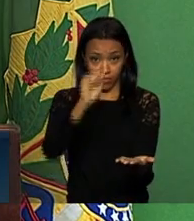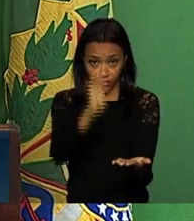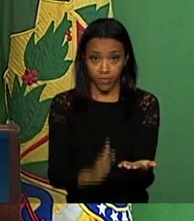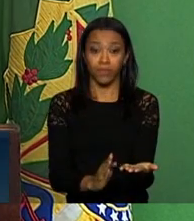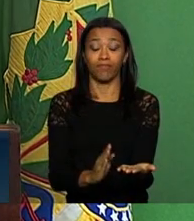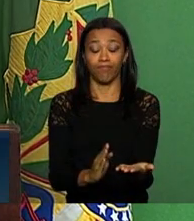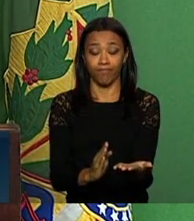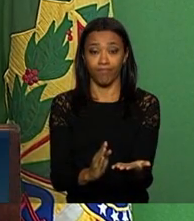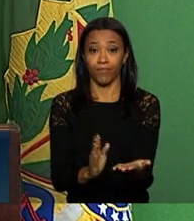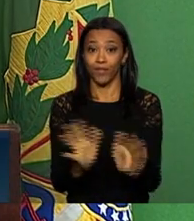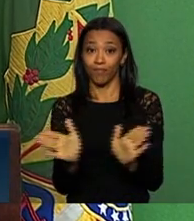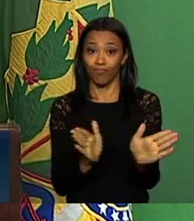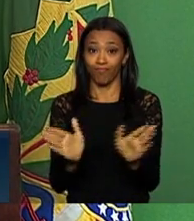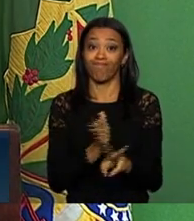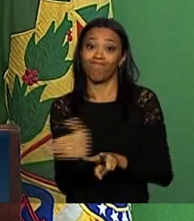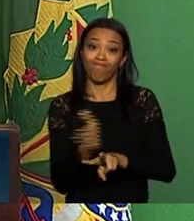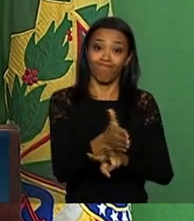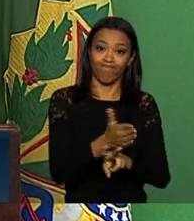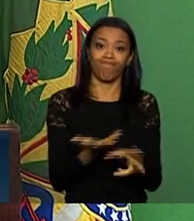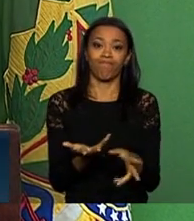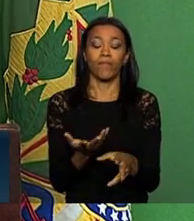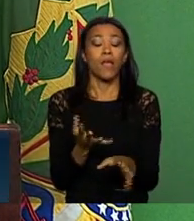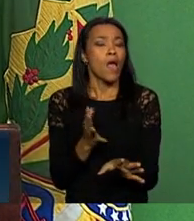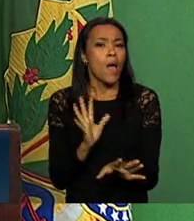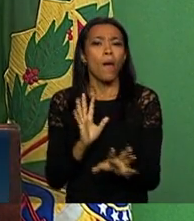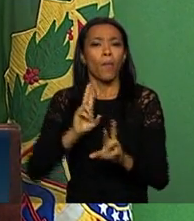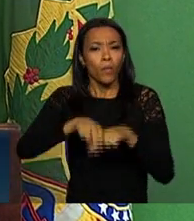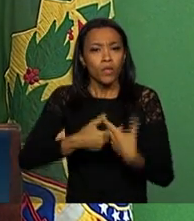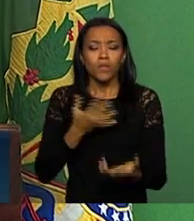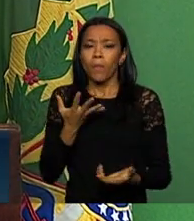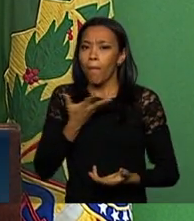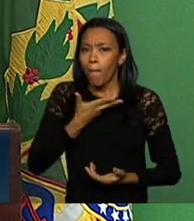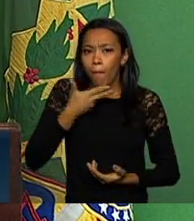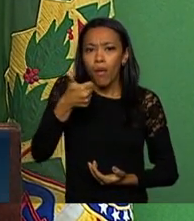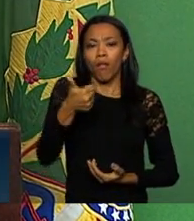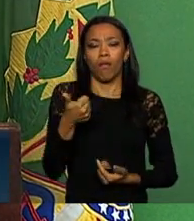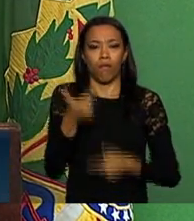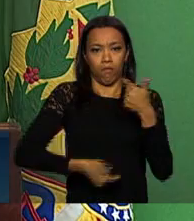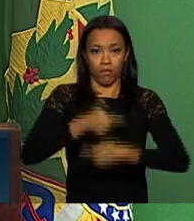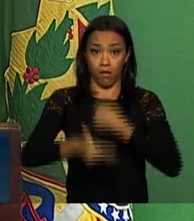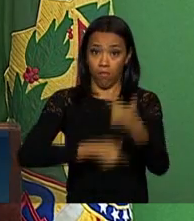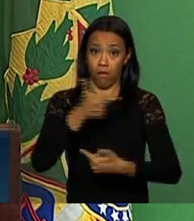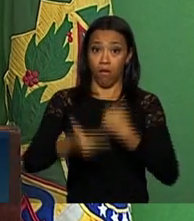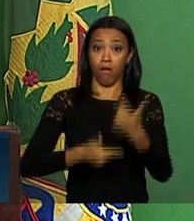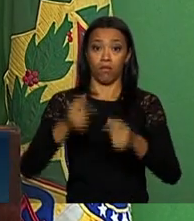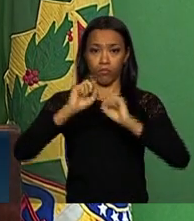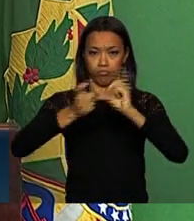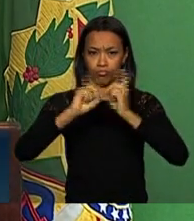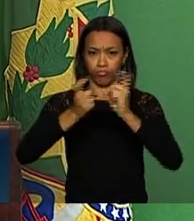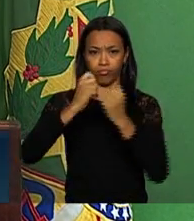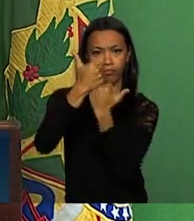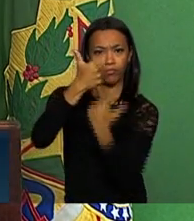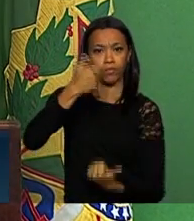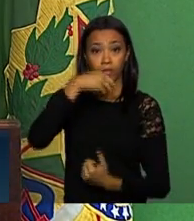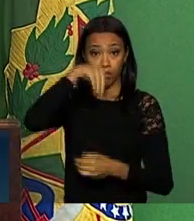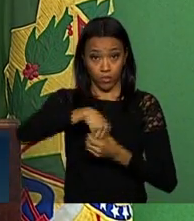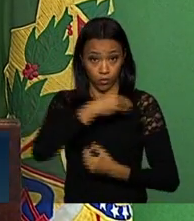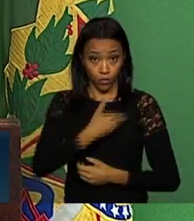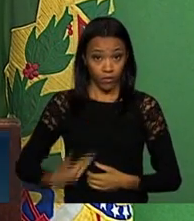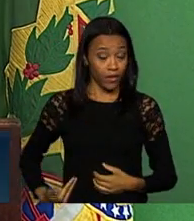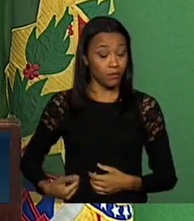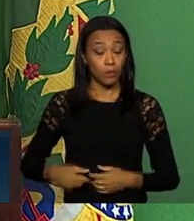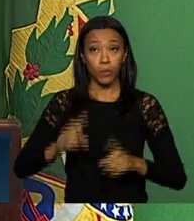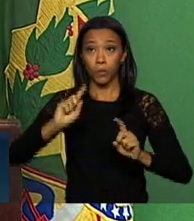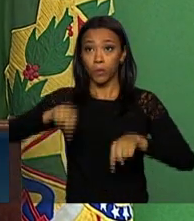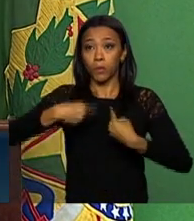brasileiras por isso melhorar a gestão pública federal é Um Desafio que é constante